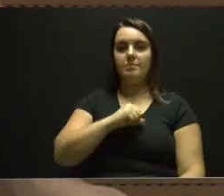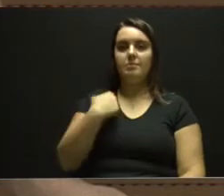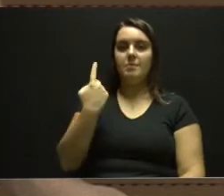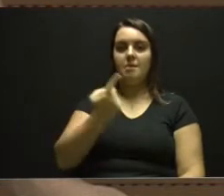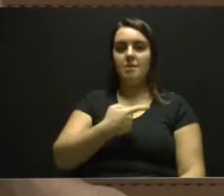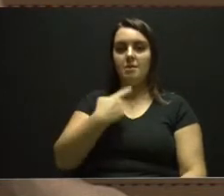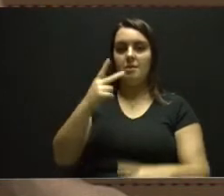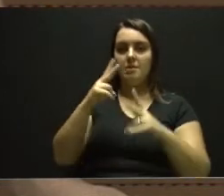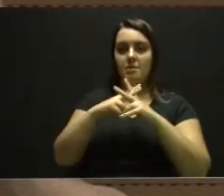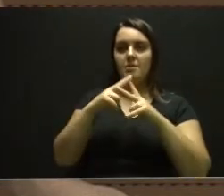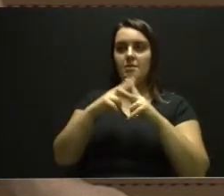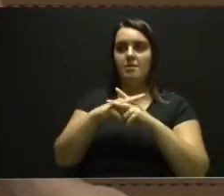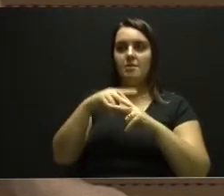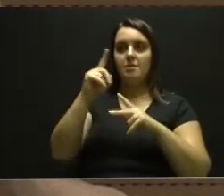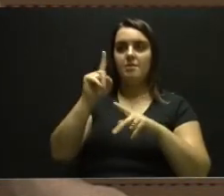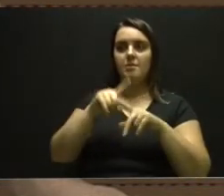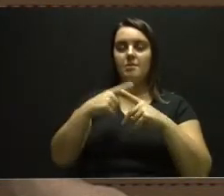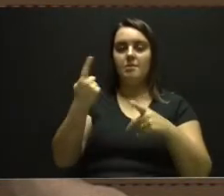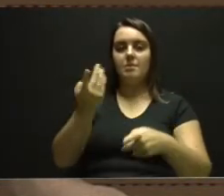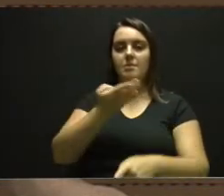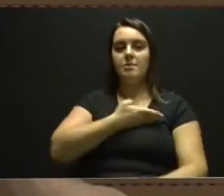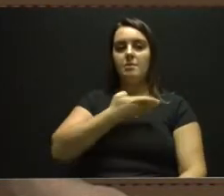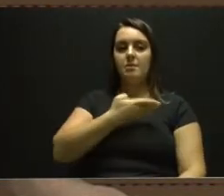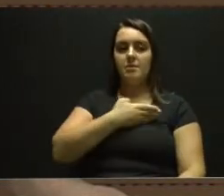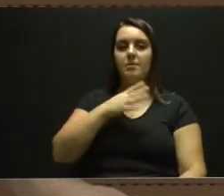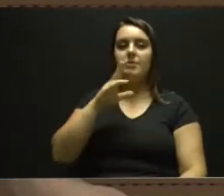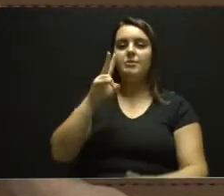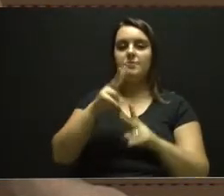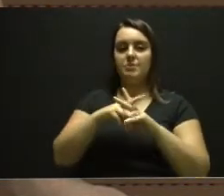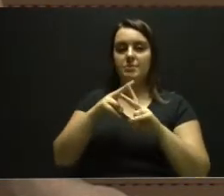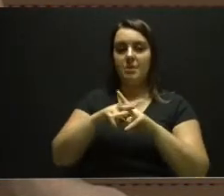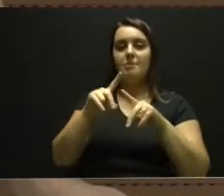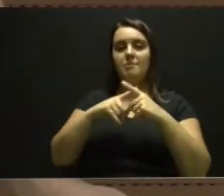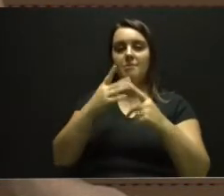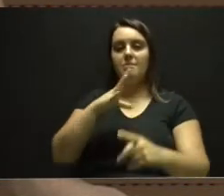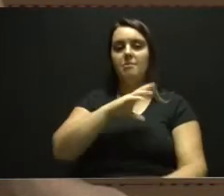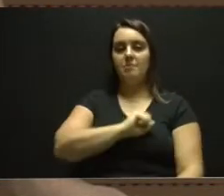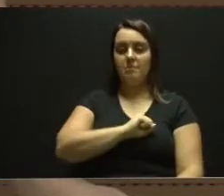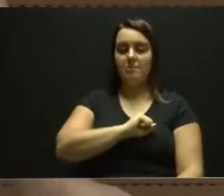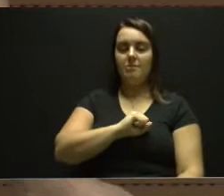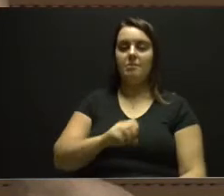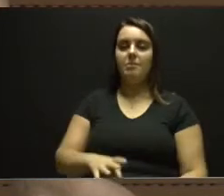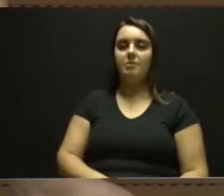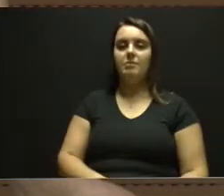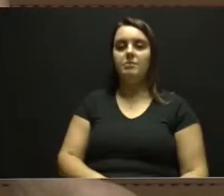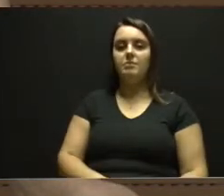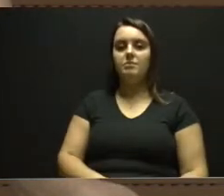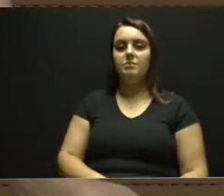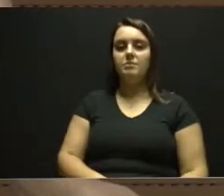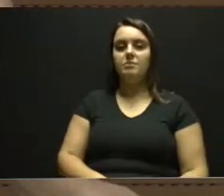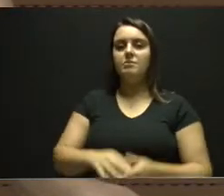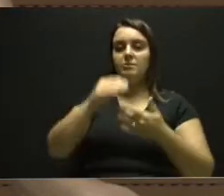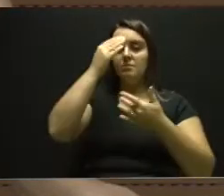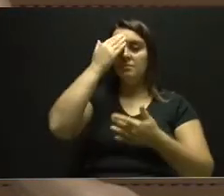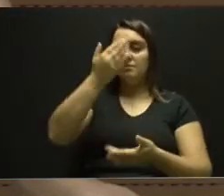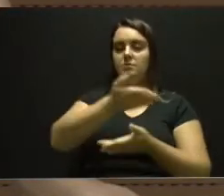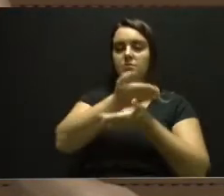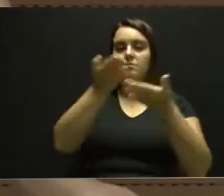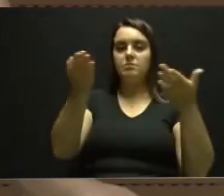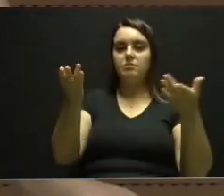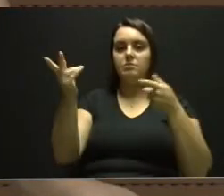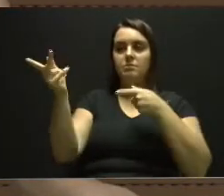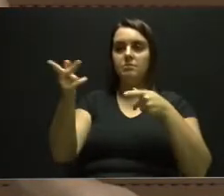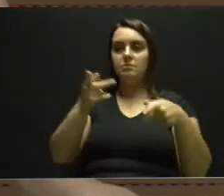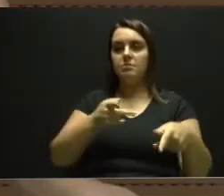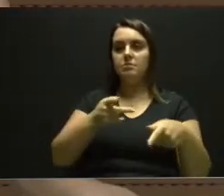a xingar mais amiga assim mesmo a gente briga vai te ama e agradeço a todos agradeço a presença da professora